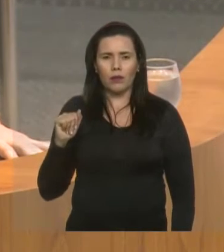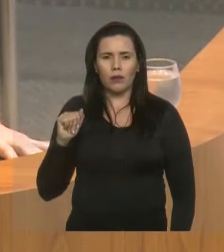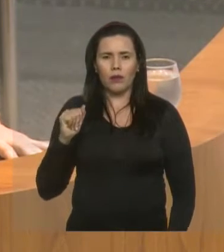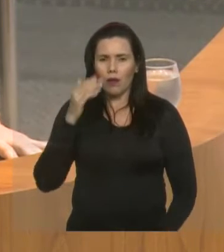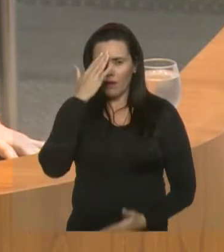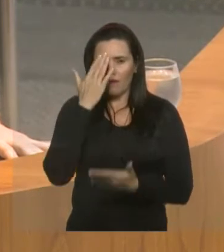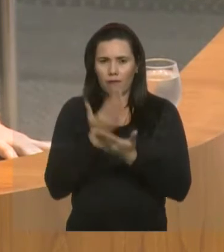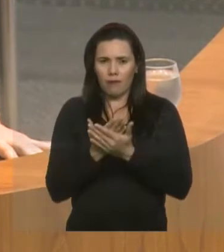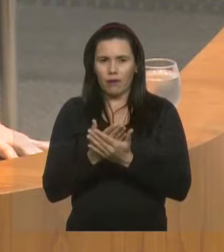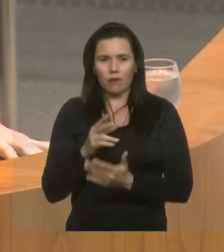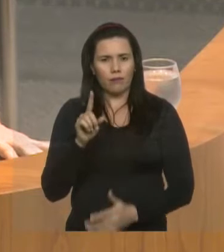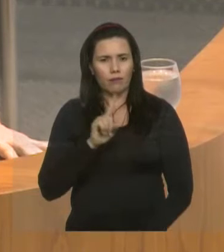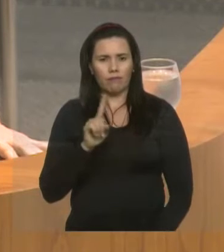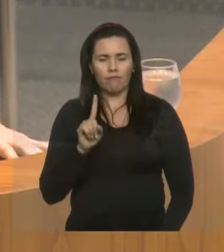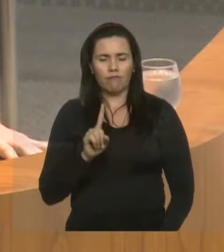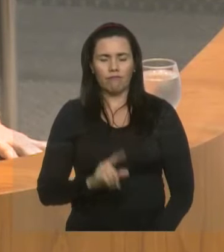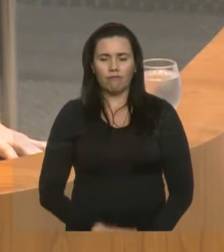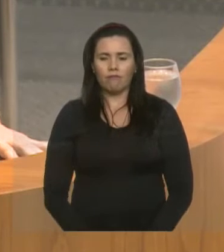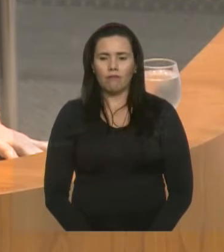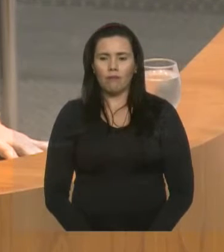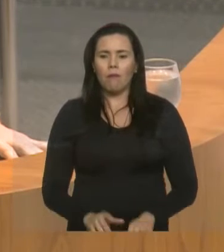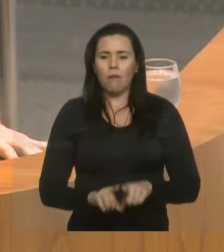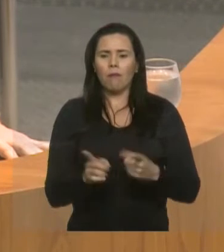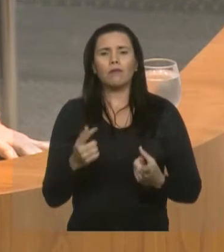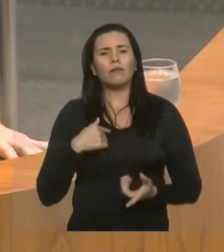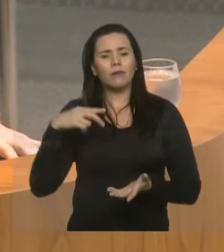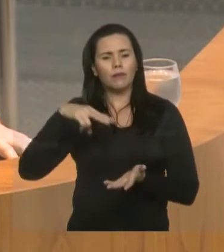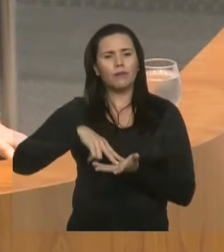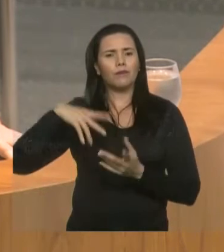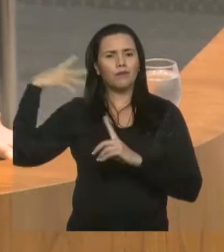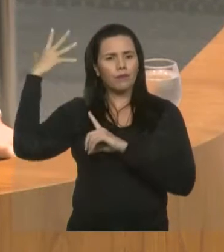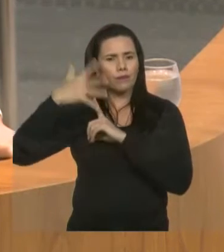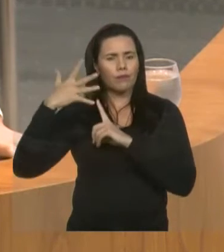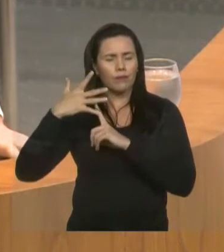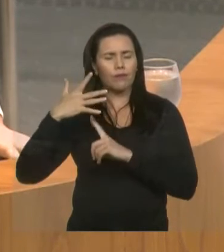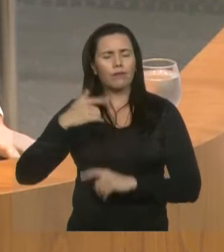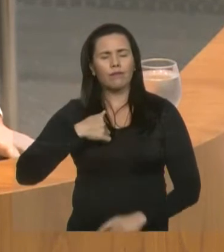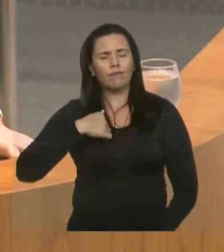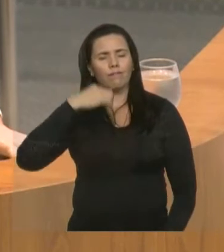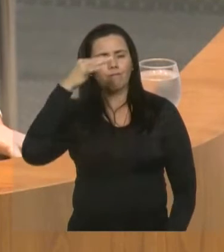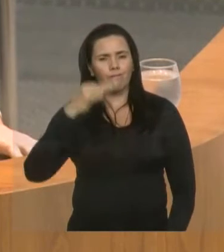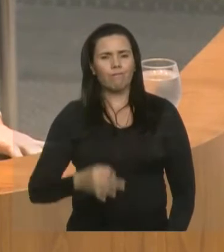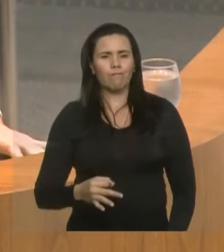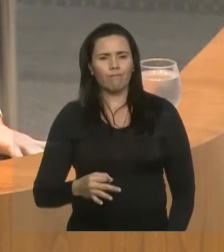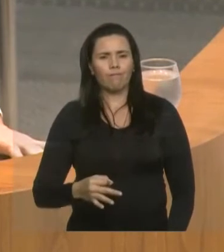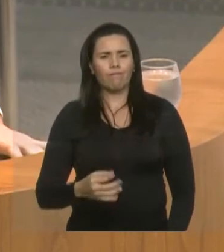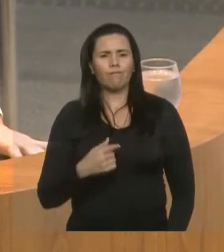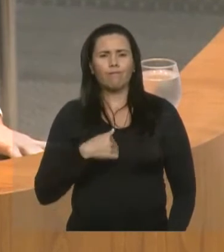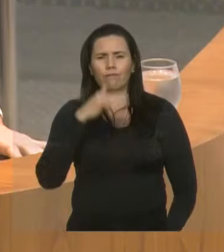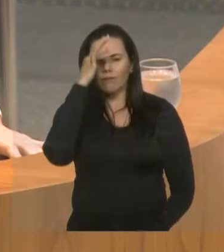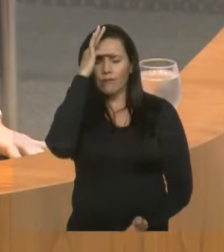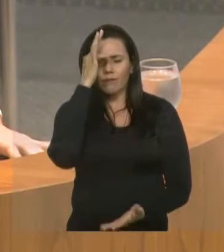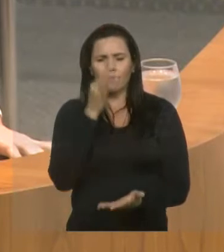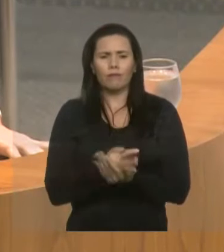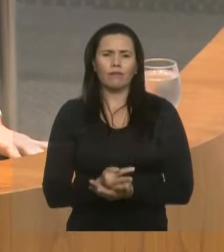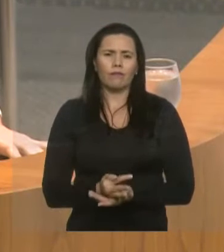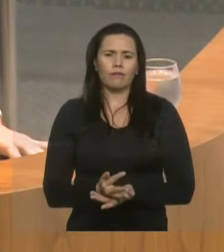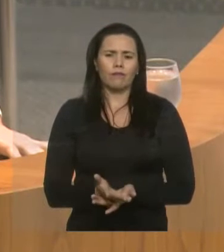Mas eu venho à tribuna nesse momento com a certeza de que eu não vou